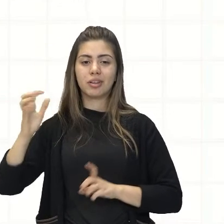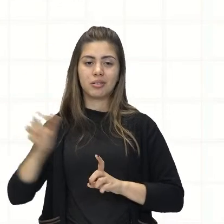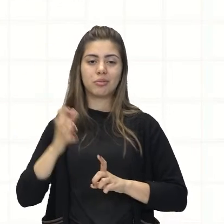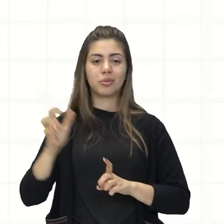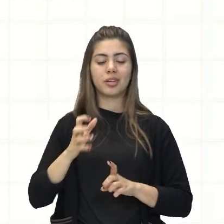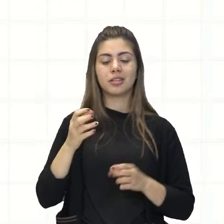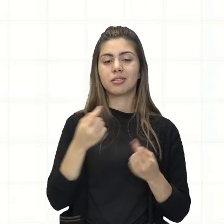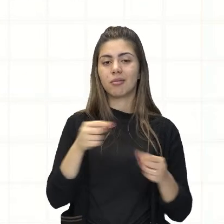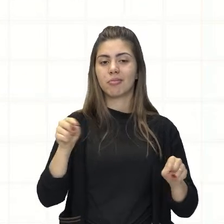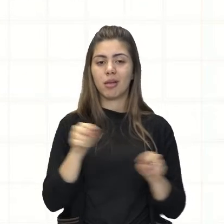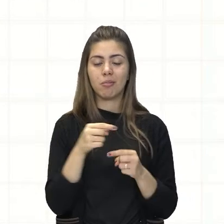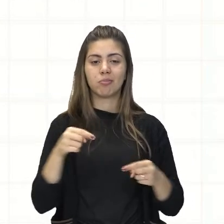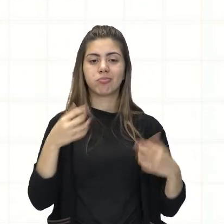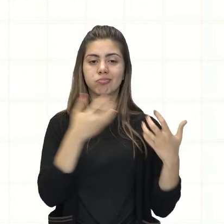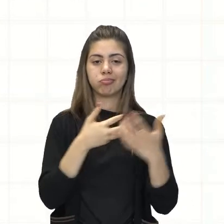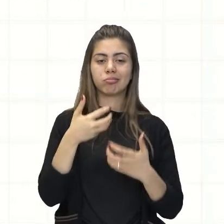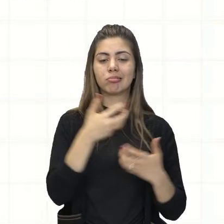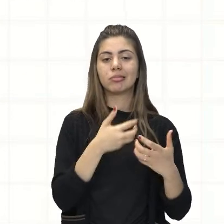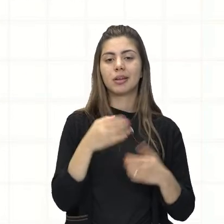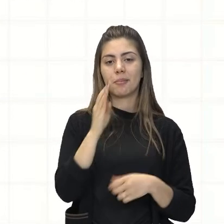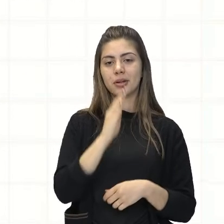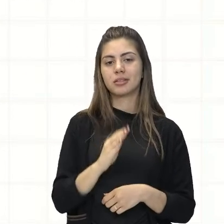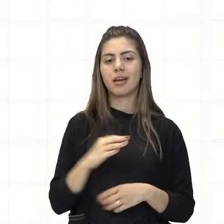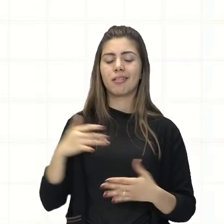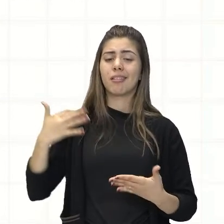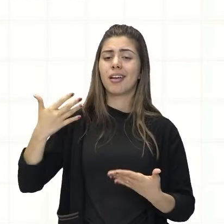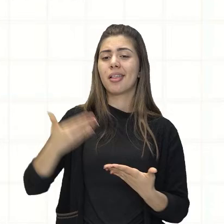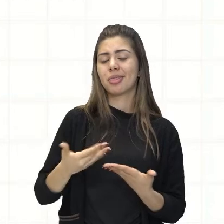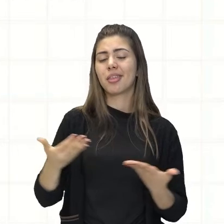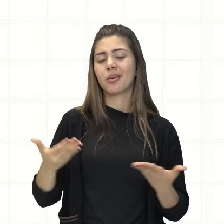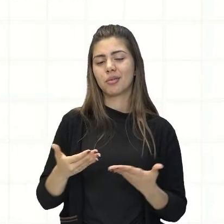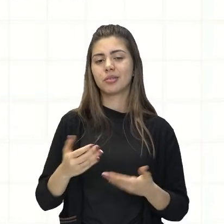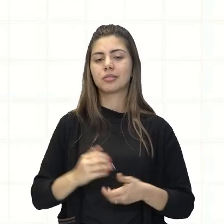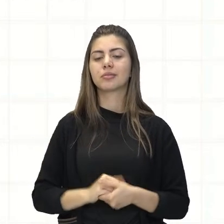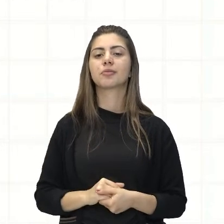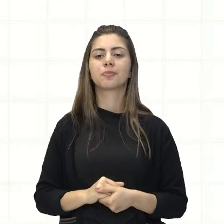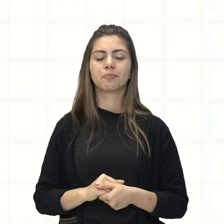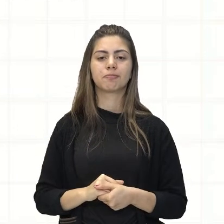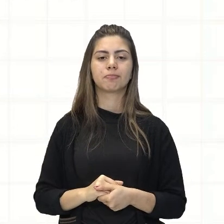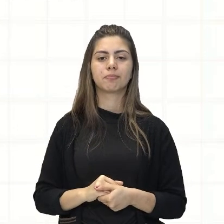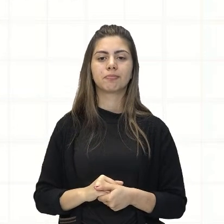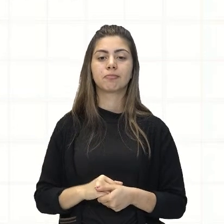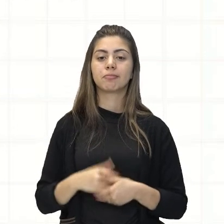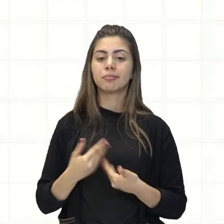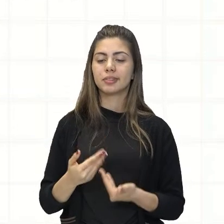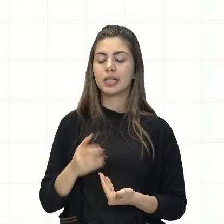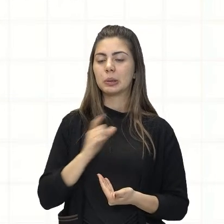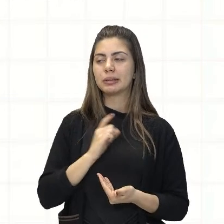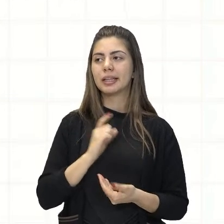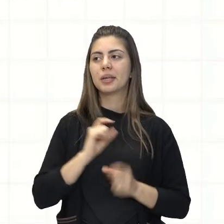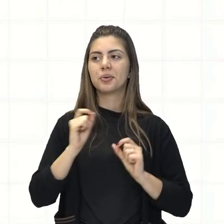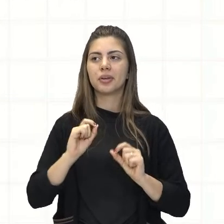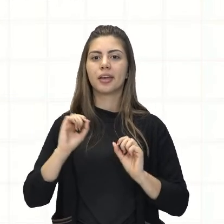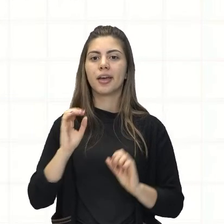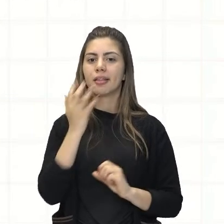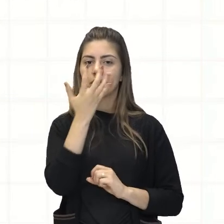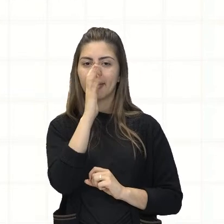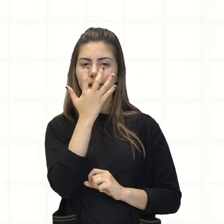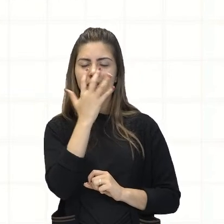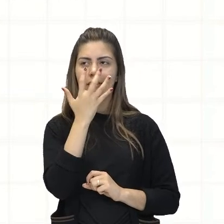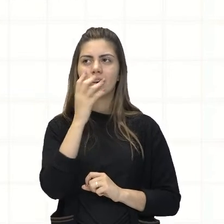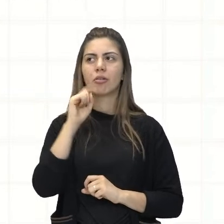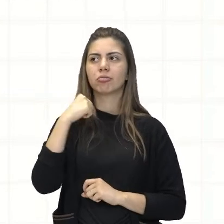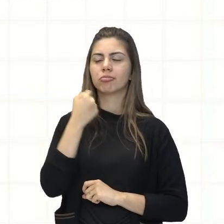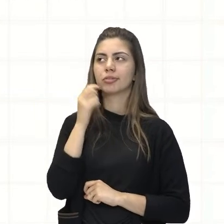que permanecem até os dias atuais. Então, a gente aí tem essas práticas no carnaval, né, onde a gente consegue